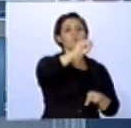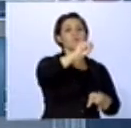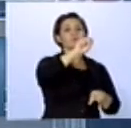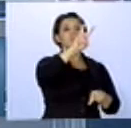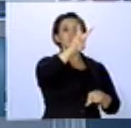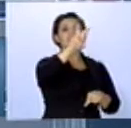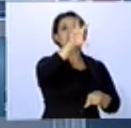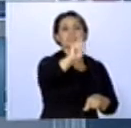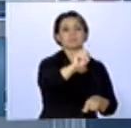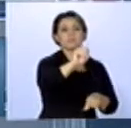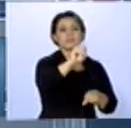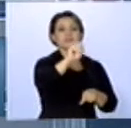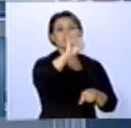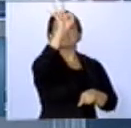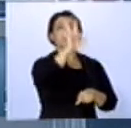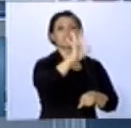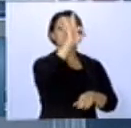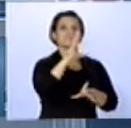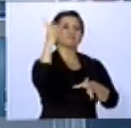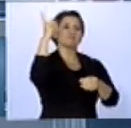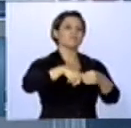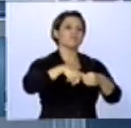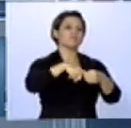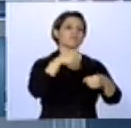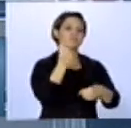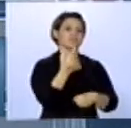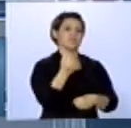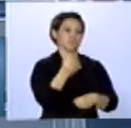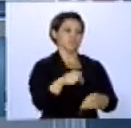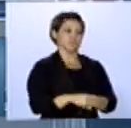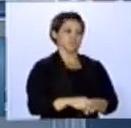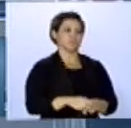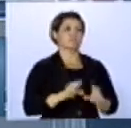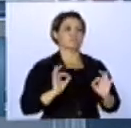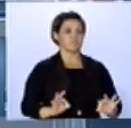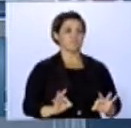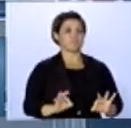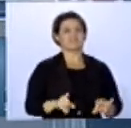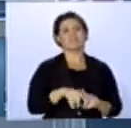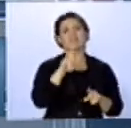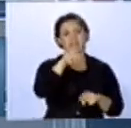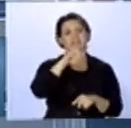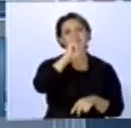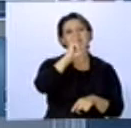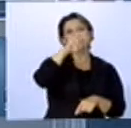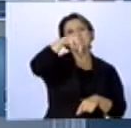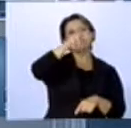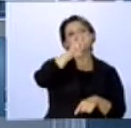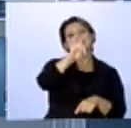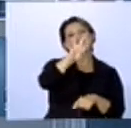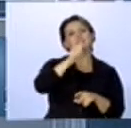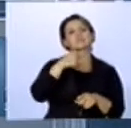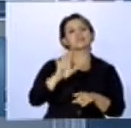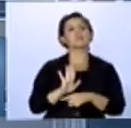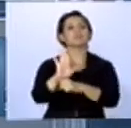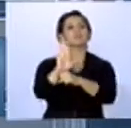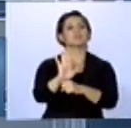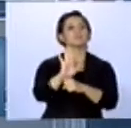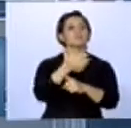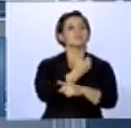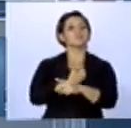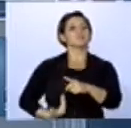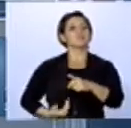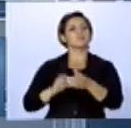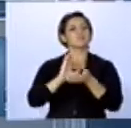de retorno em relação à doação que na verdade devemos chamar assim de investimento em campanhas políticas em